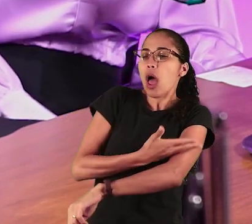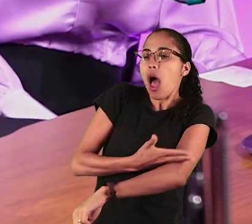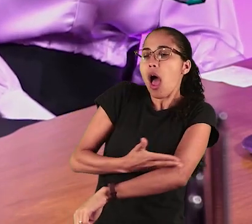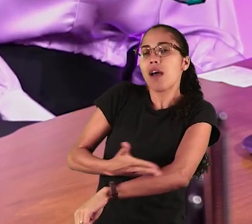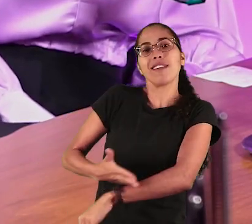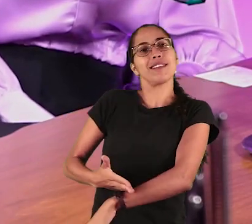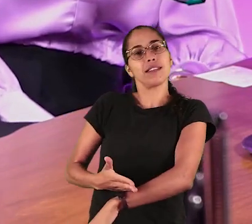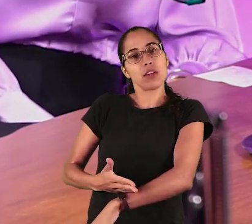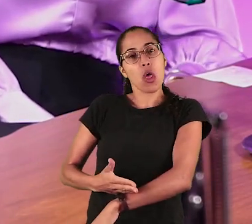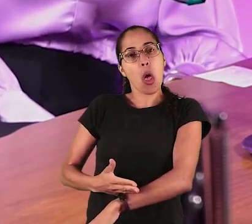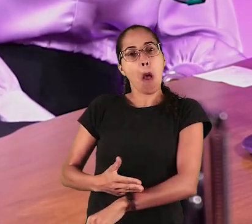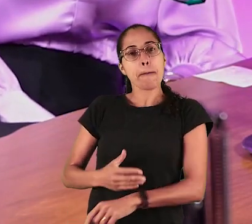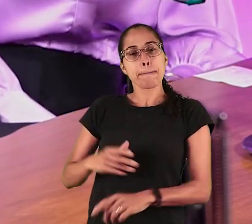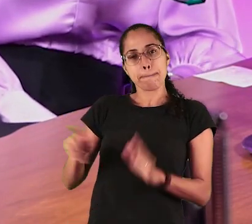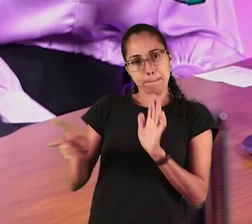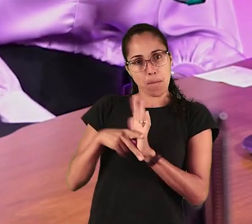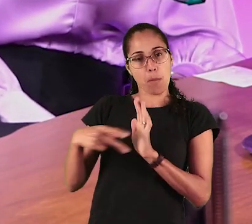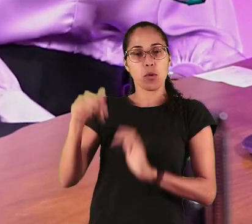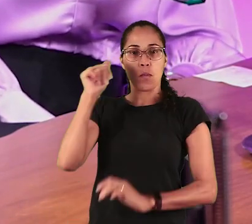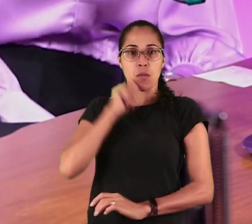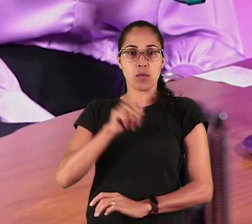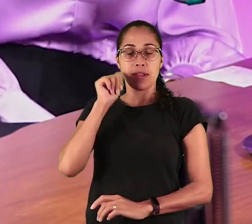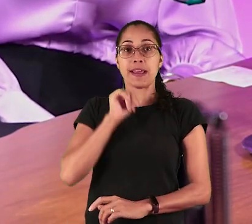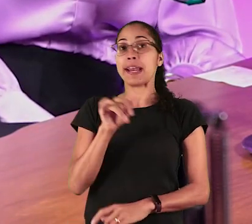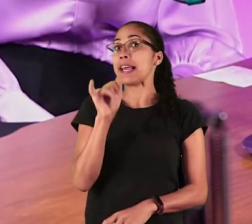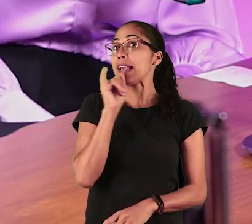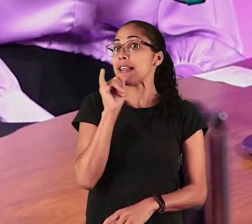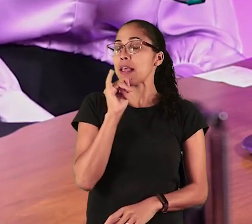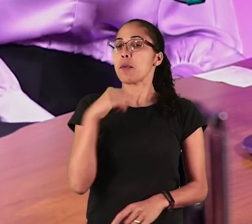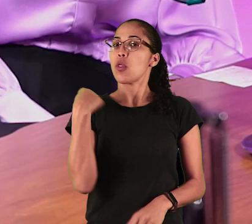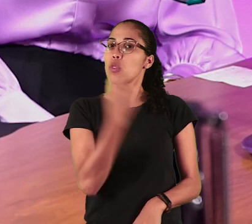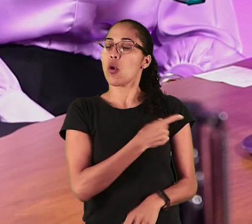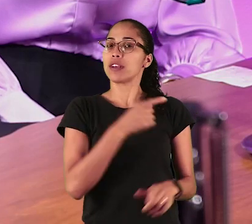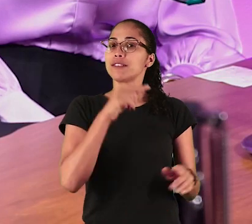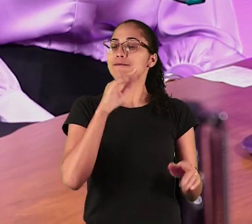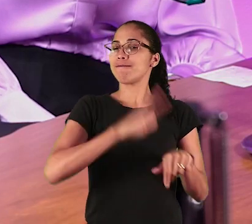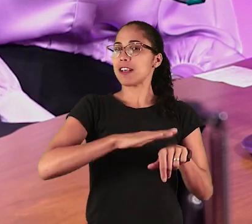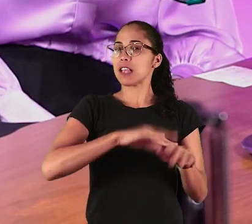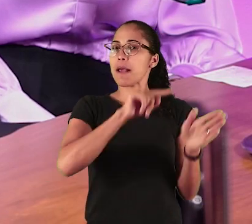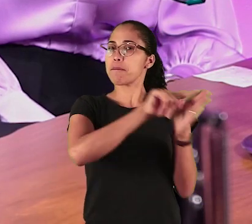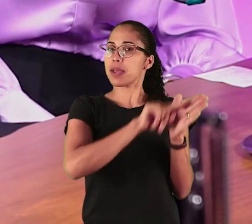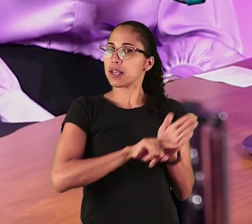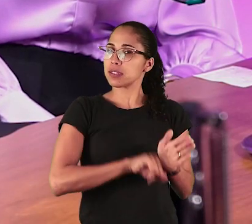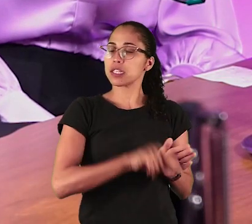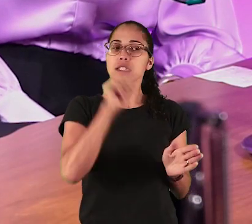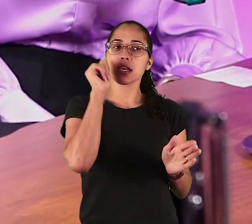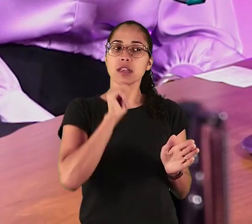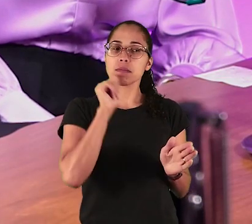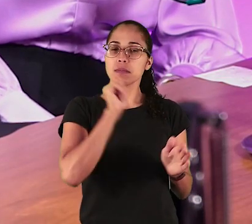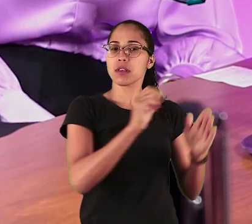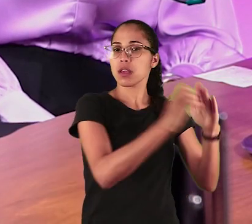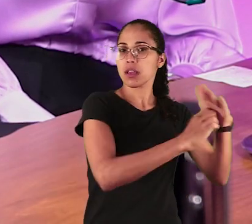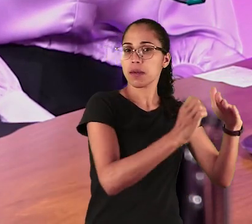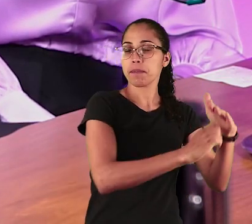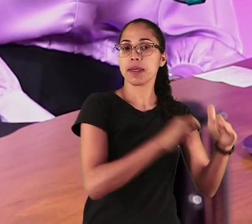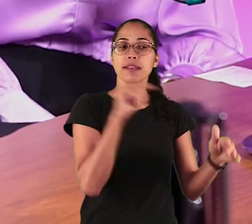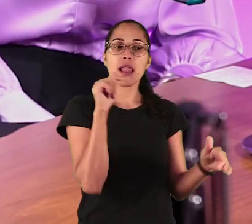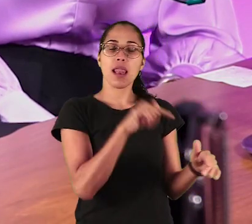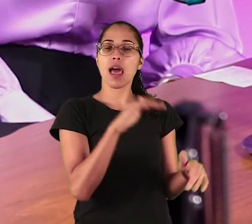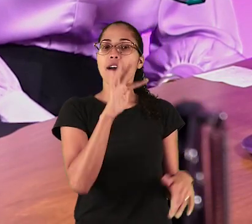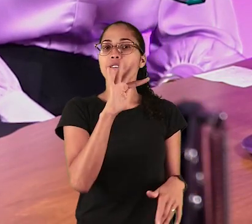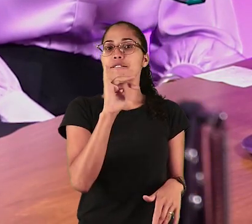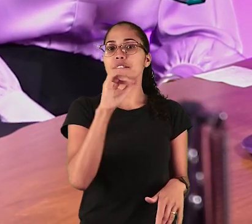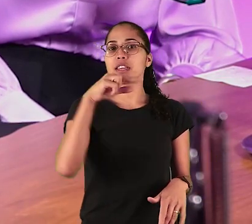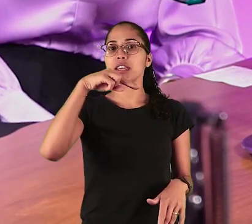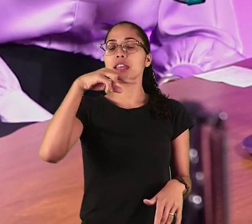específicas por mulheres inclusive quando a gente faz muitas pesquisas conversas com empresas e com mulheres a